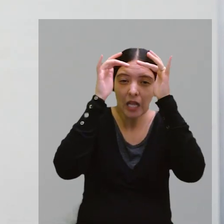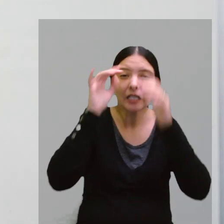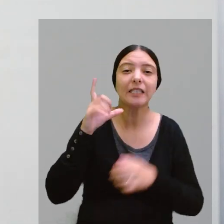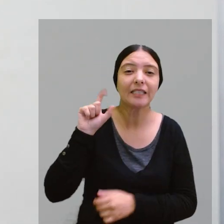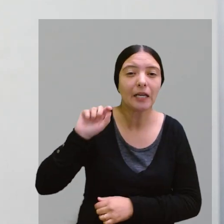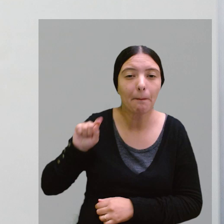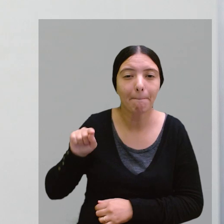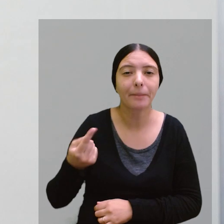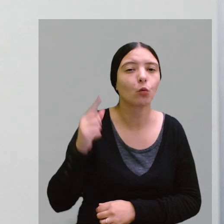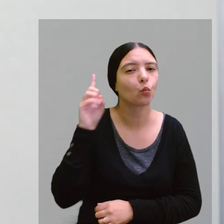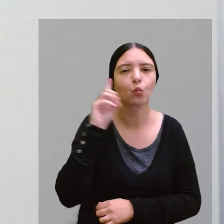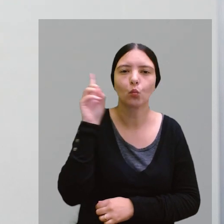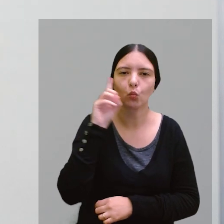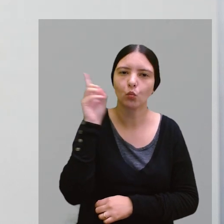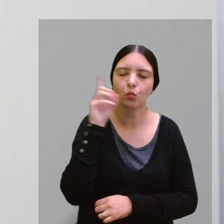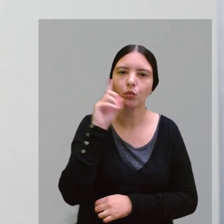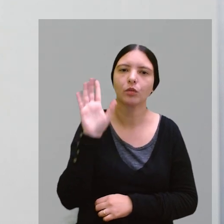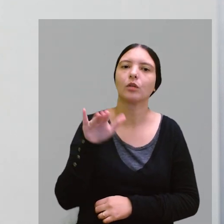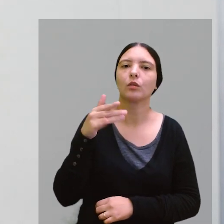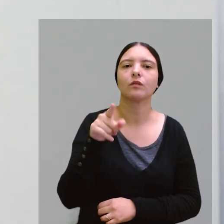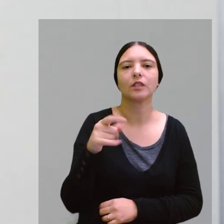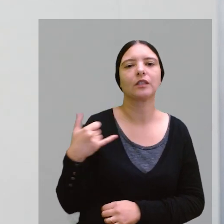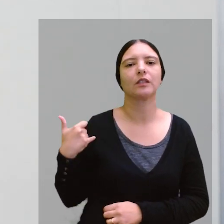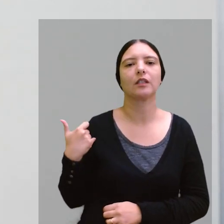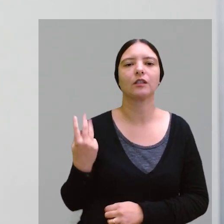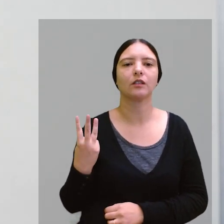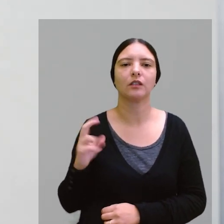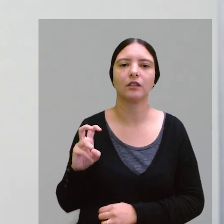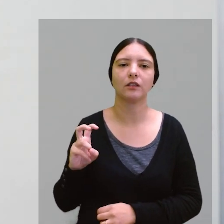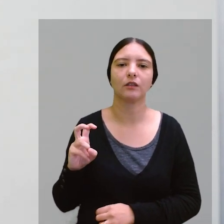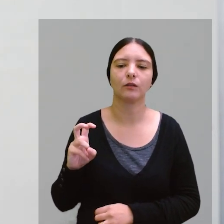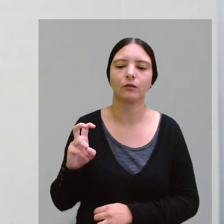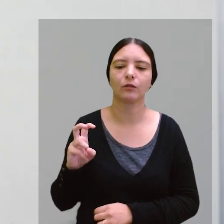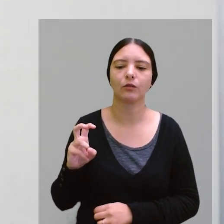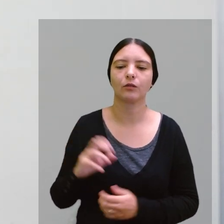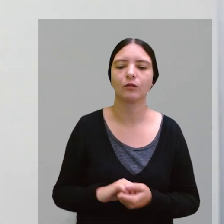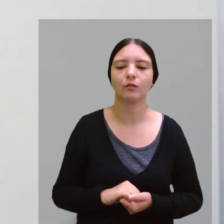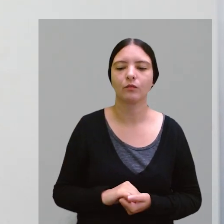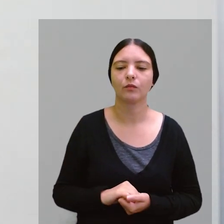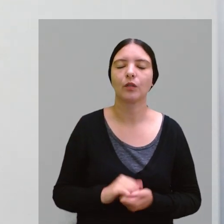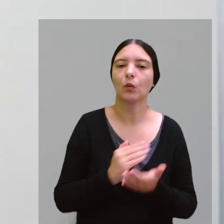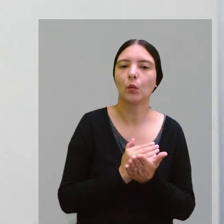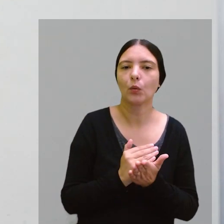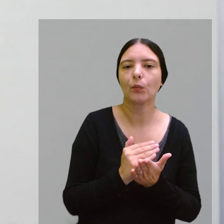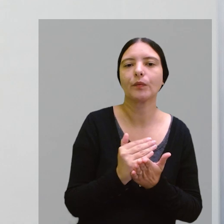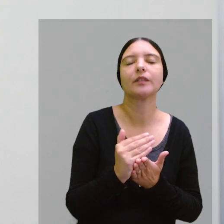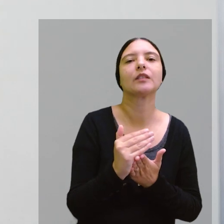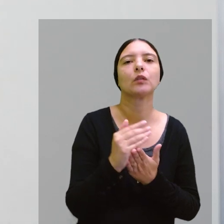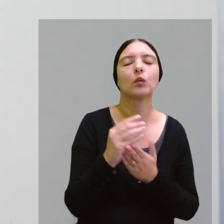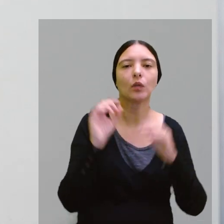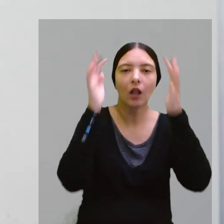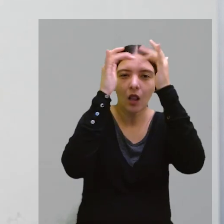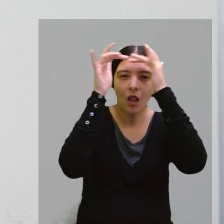por dia. Quando vocês fizerem 35 anos, aí começam a diminuir